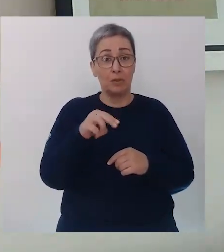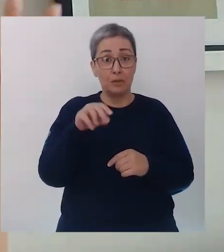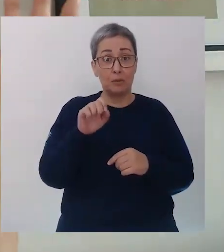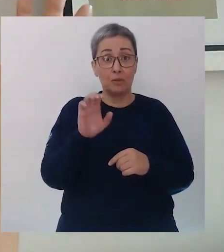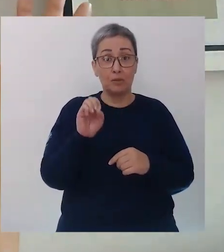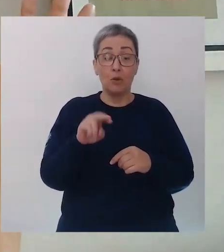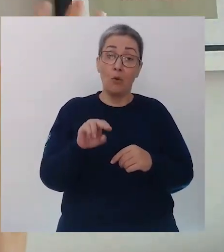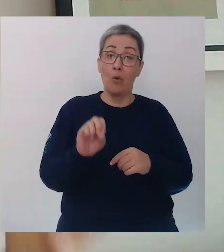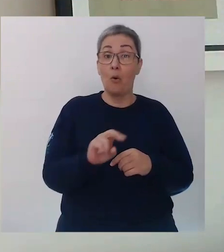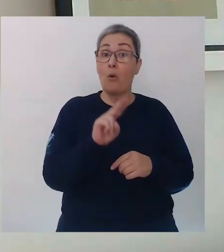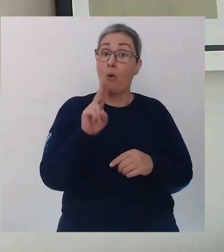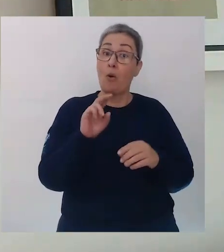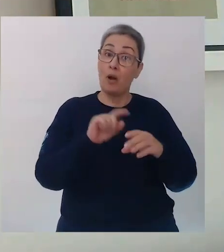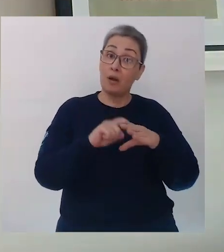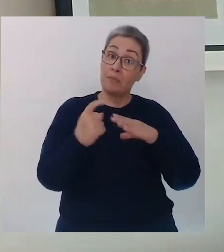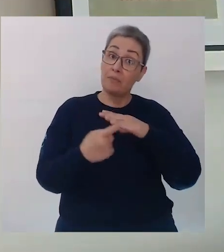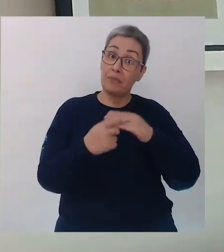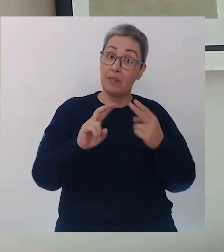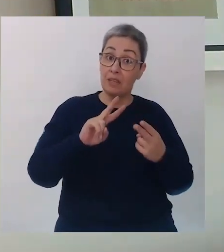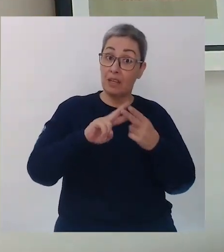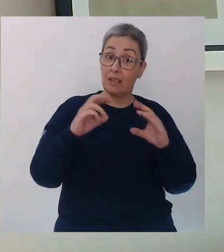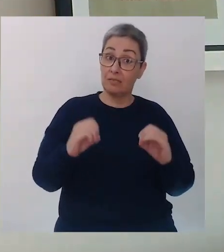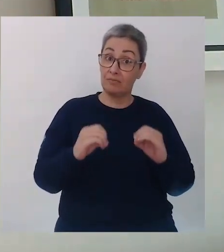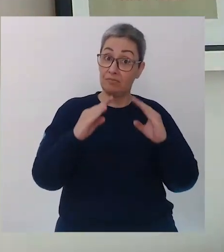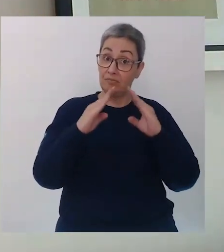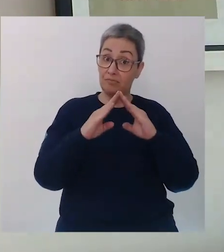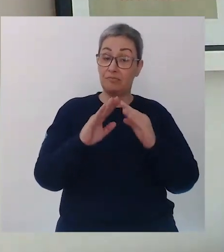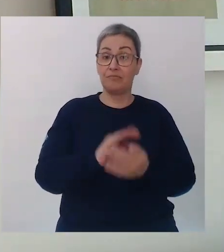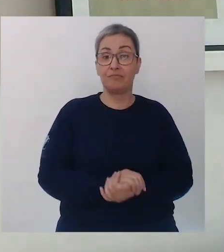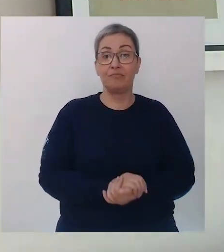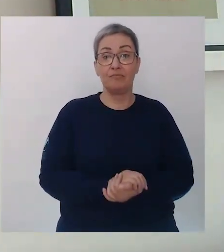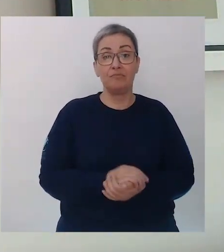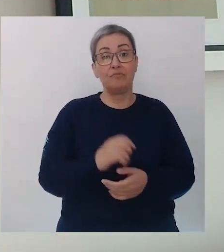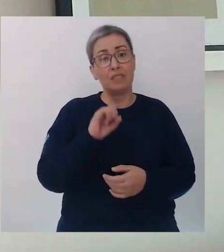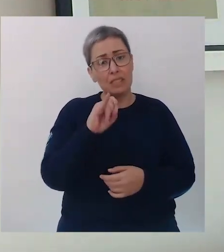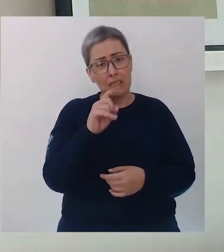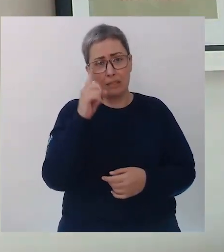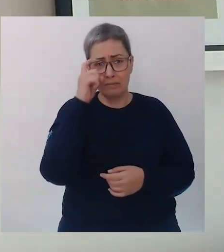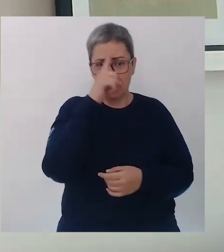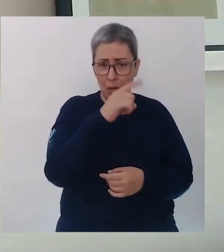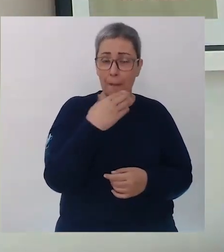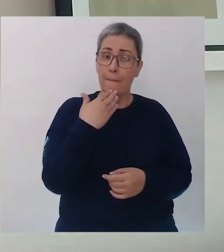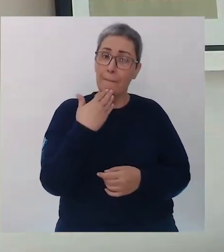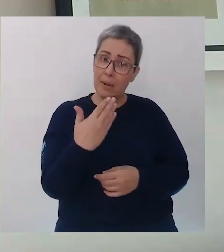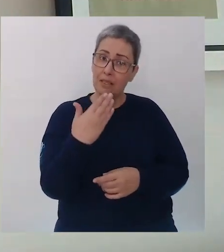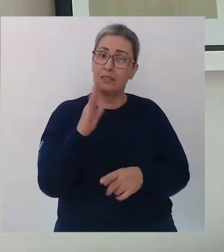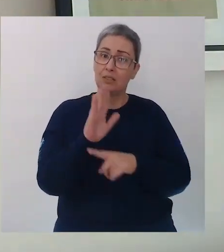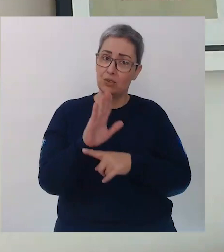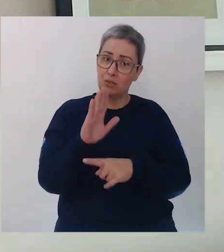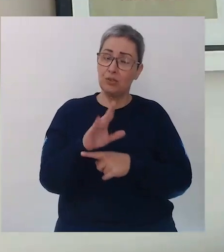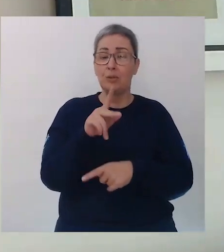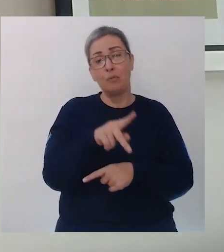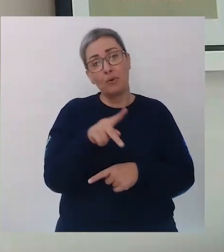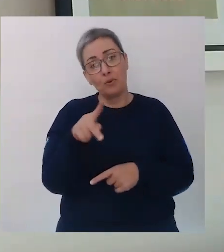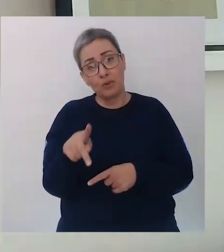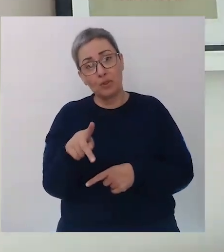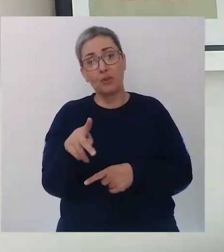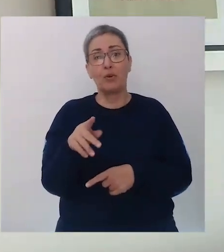ejaguarulhos.doep@gmail.com ou usando a hashtag Saberes em Casa. Se tiver dificuldade, sempre peça ajuda, tá bom?